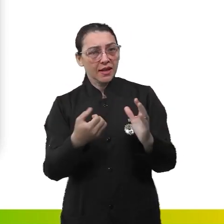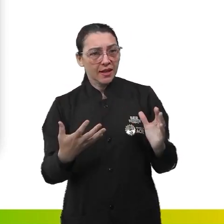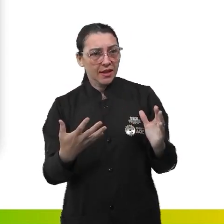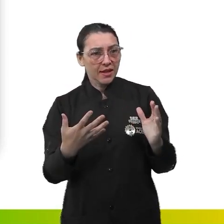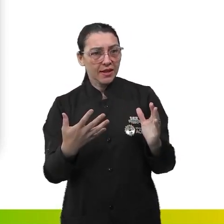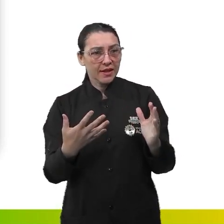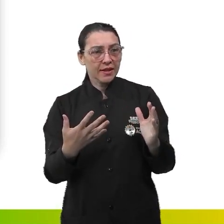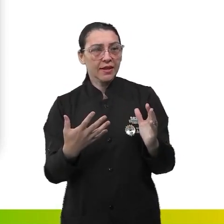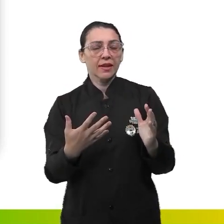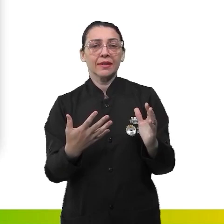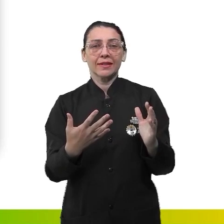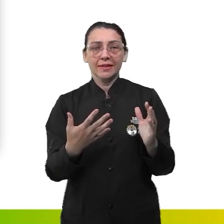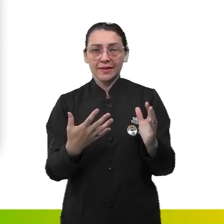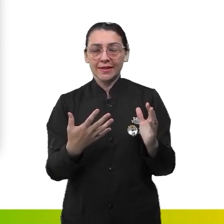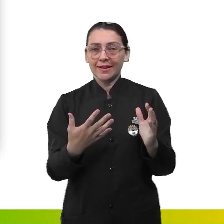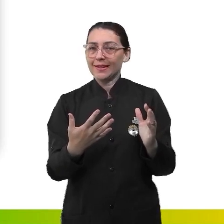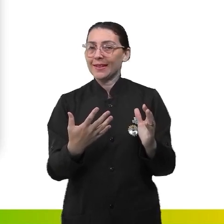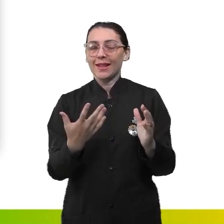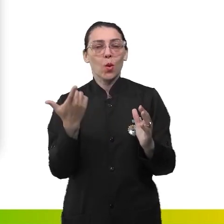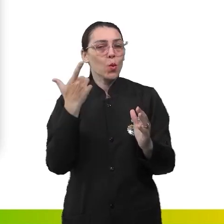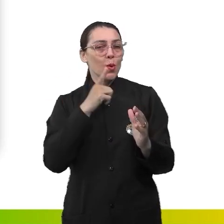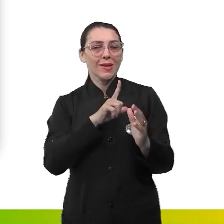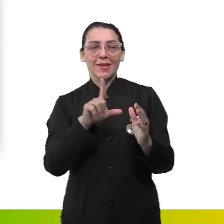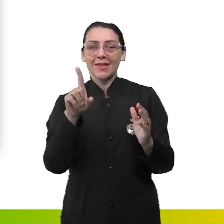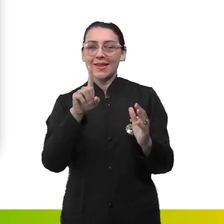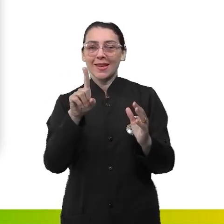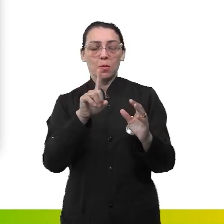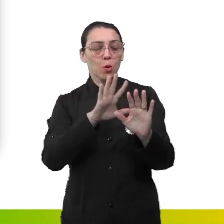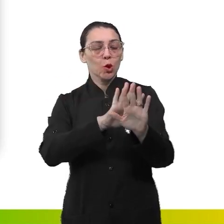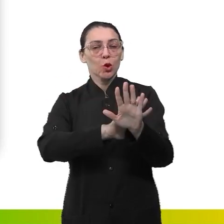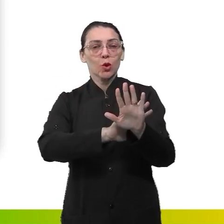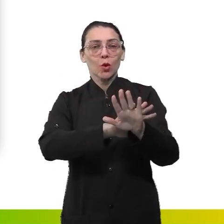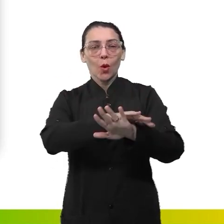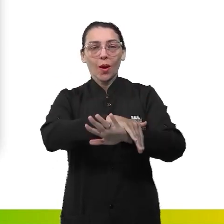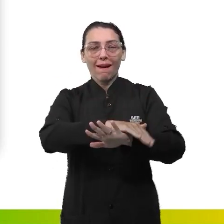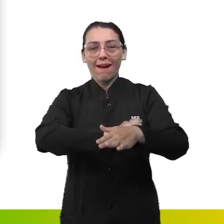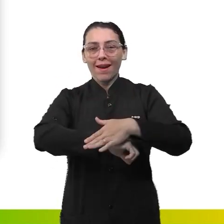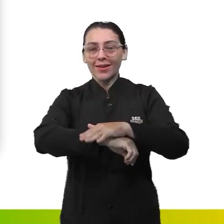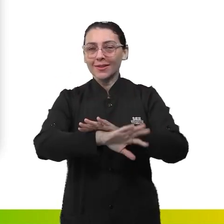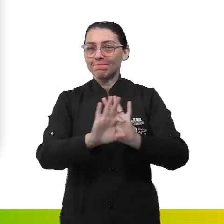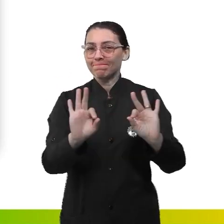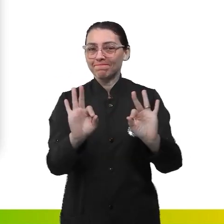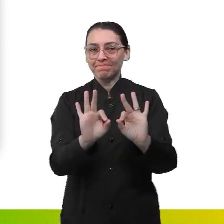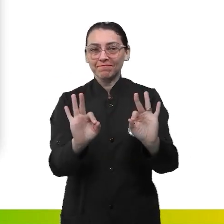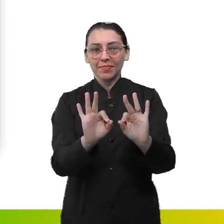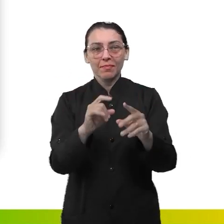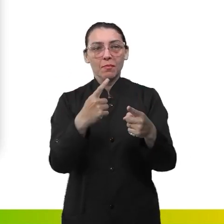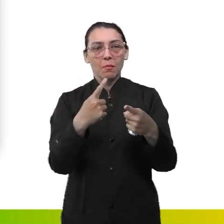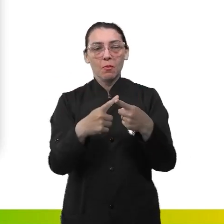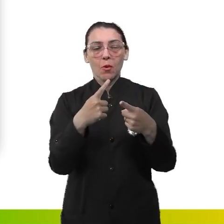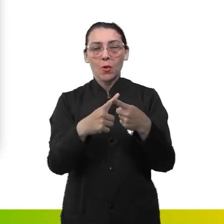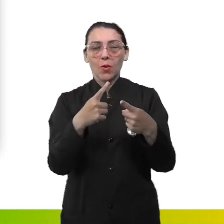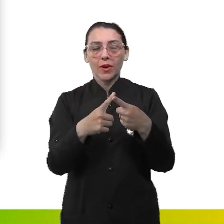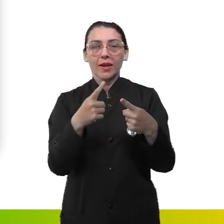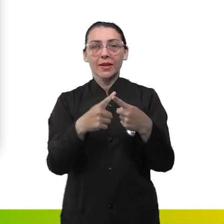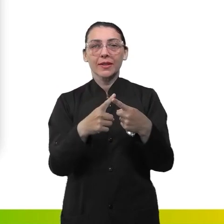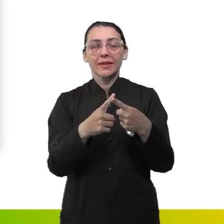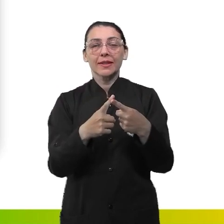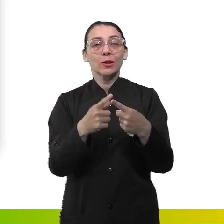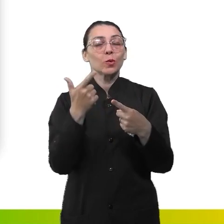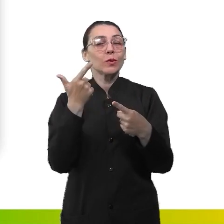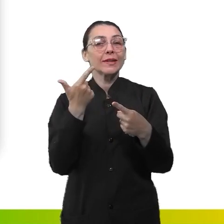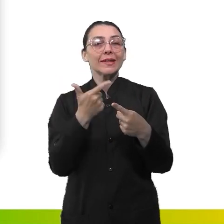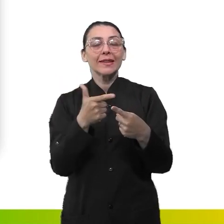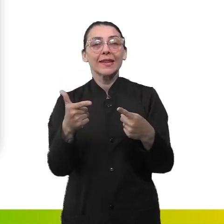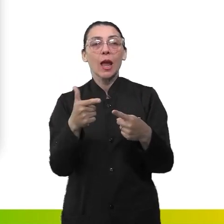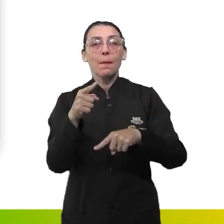imaterial? Elas são intangíveis, ou seja, não podem ser tocadas, porque simplesmente não